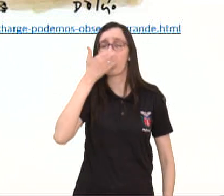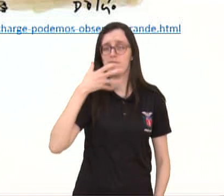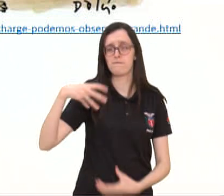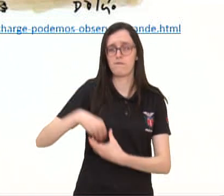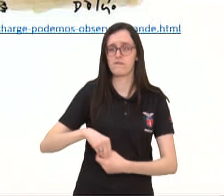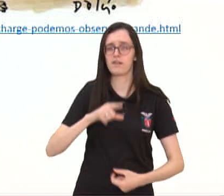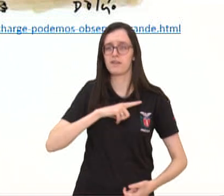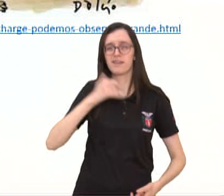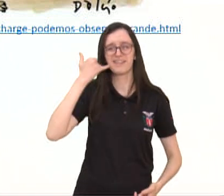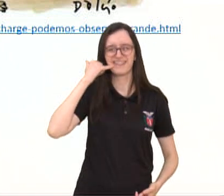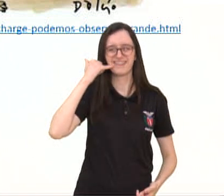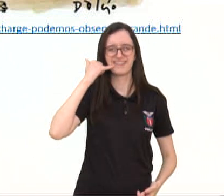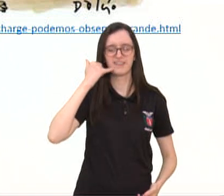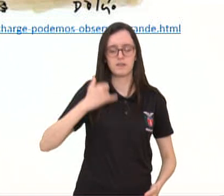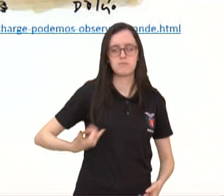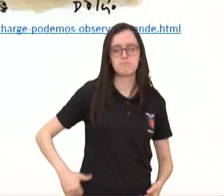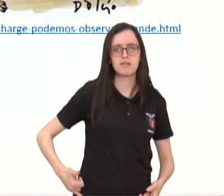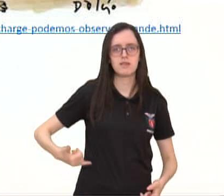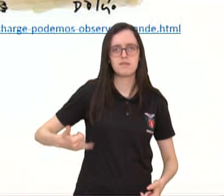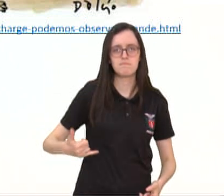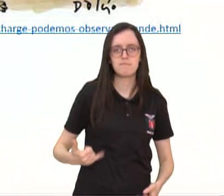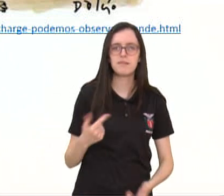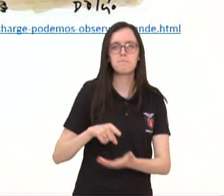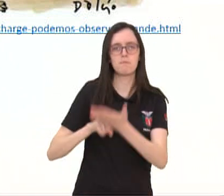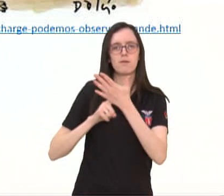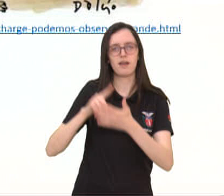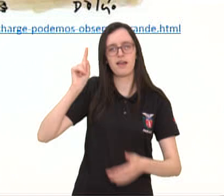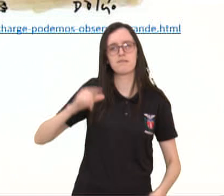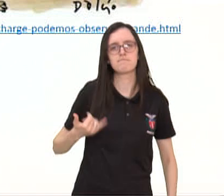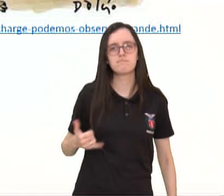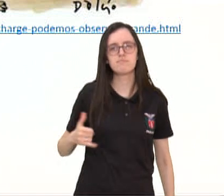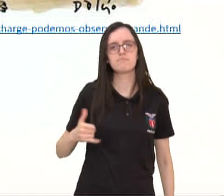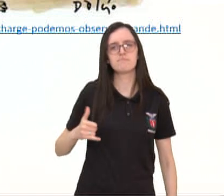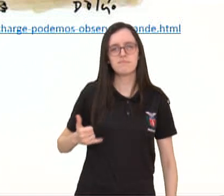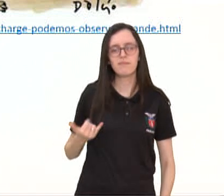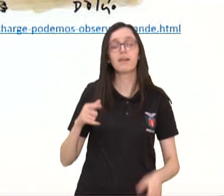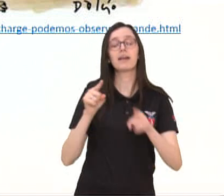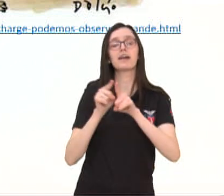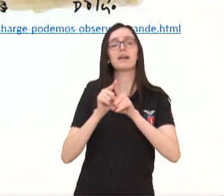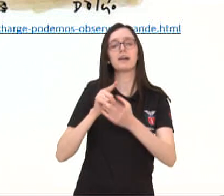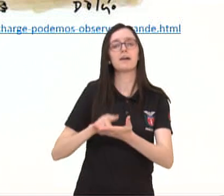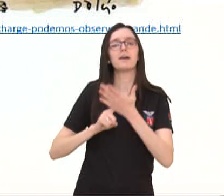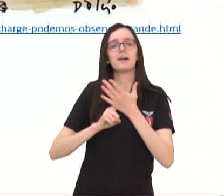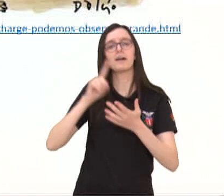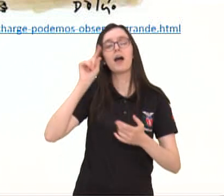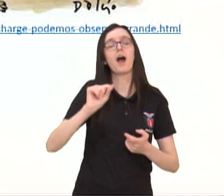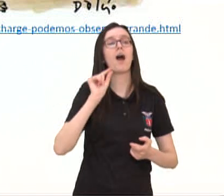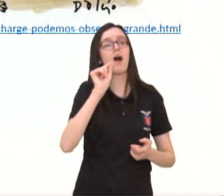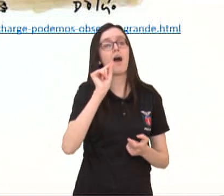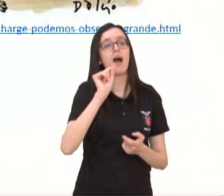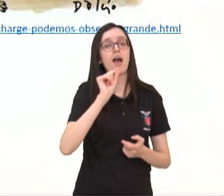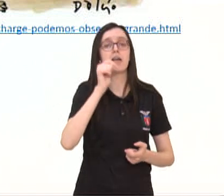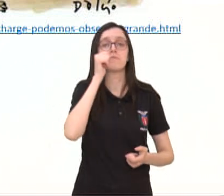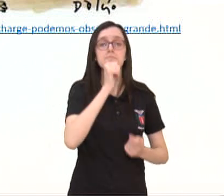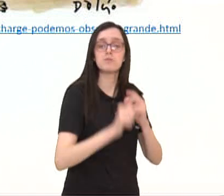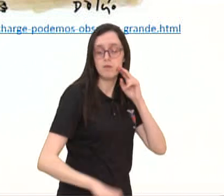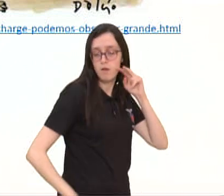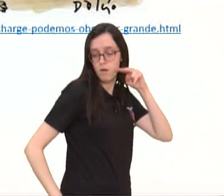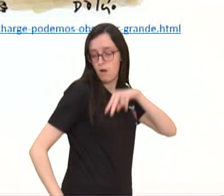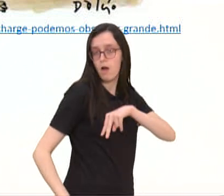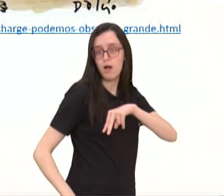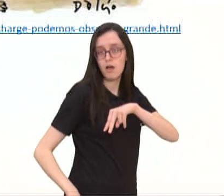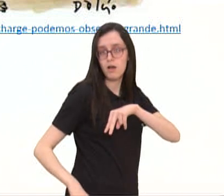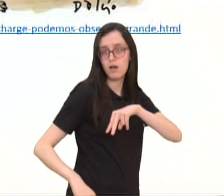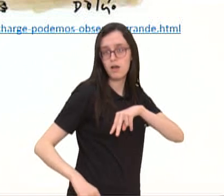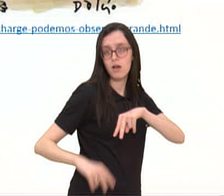está tocando. A ilustração está mostrando, inclusive, a jovenzinha olhando, né, essa